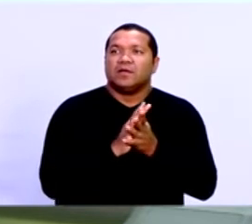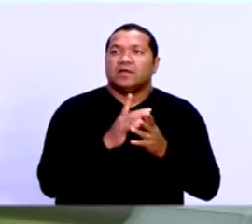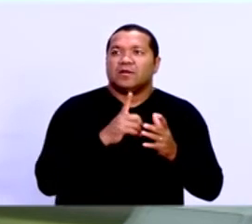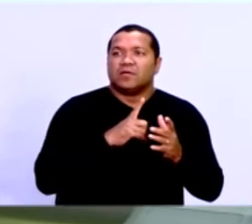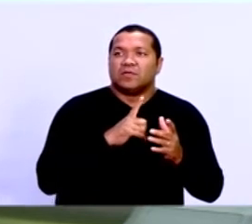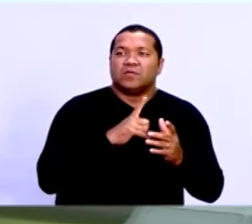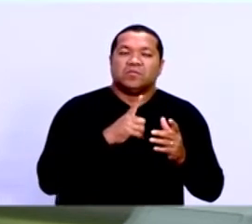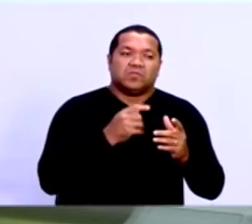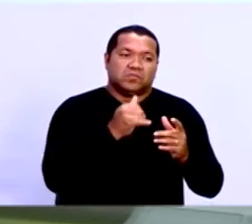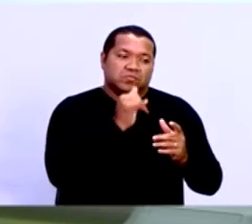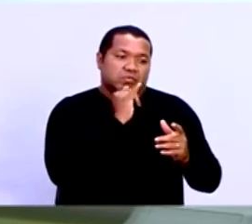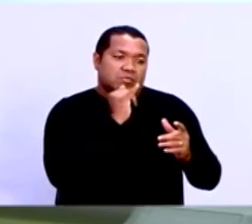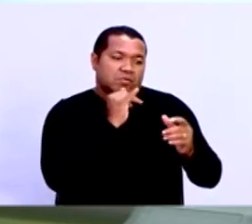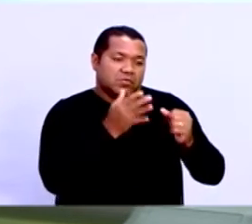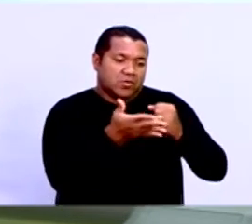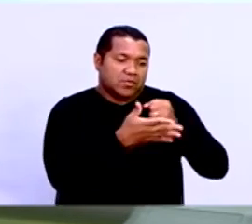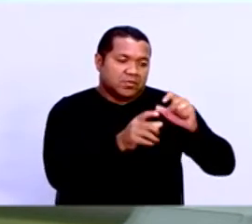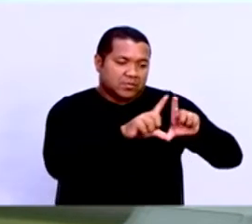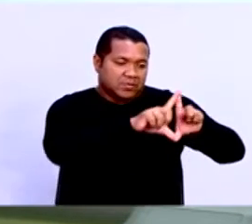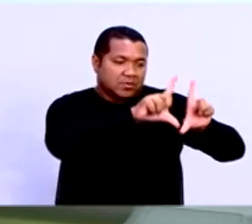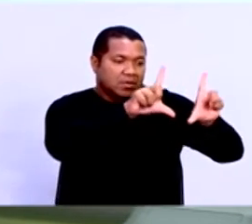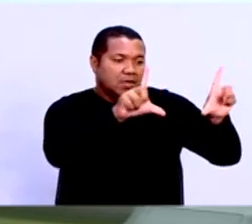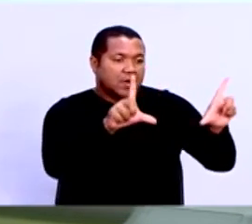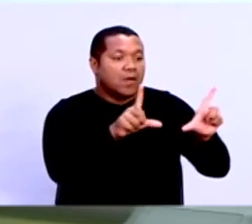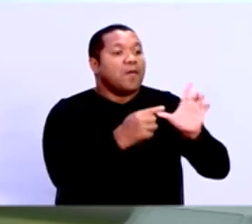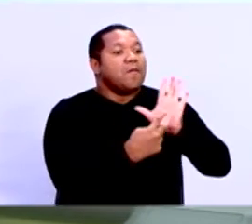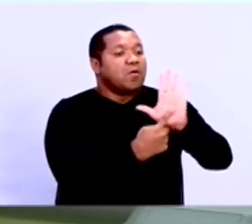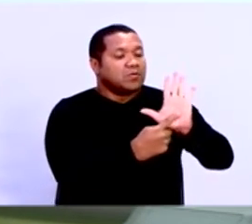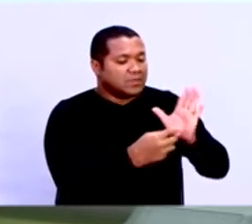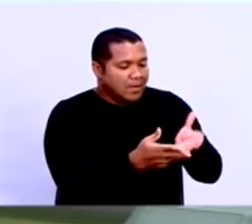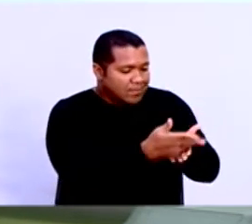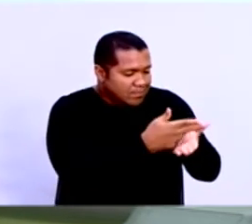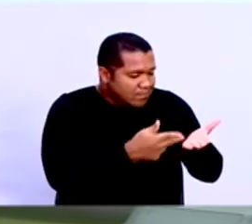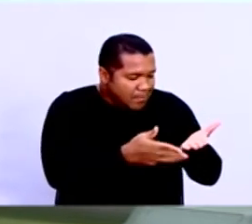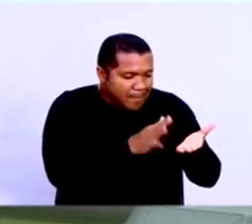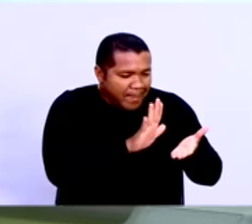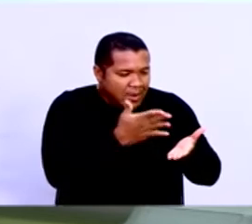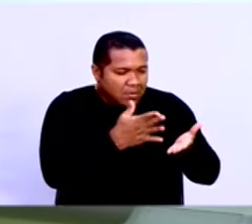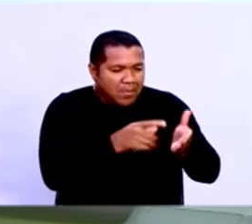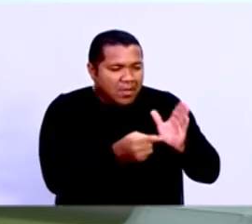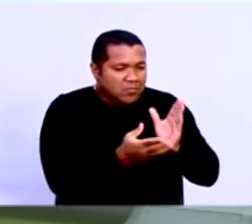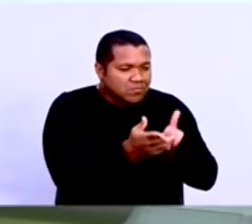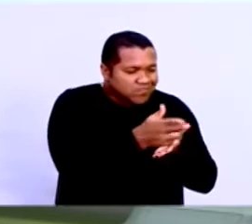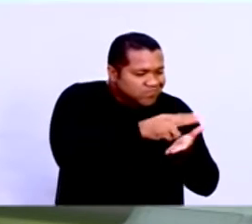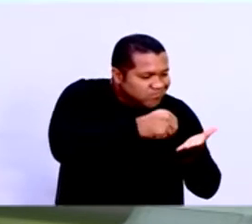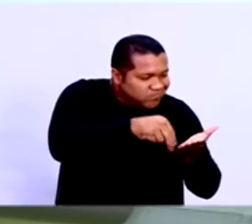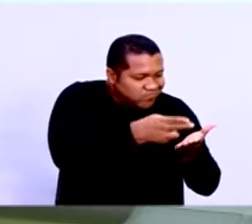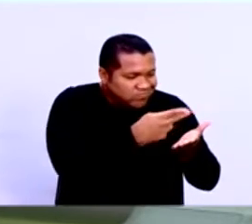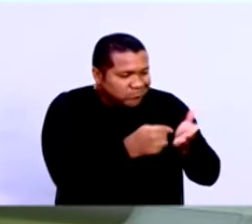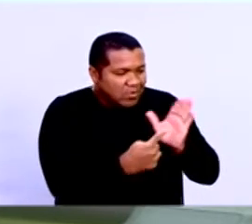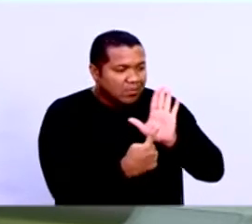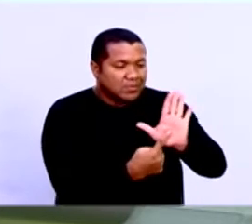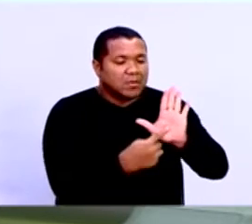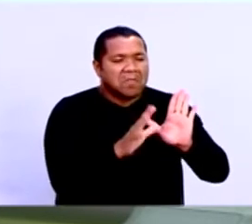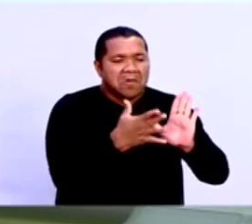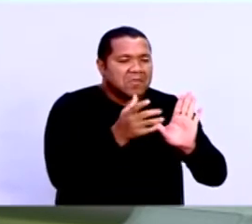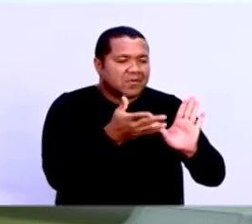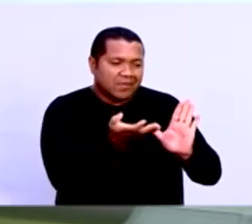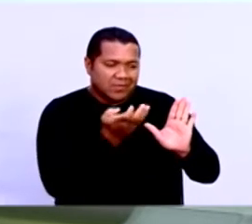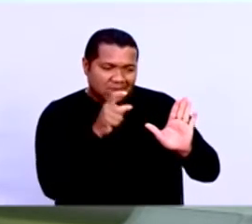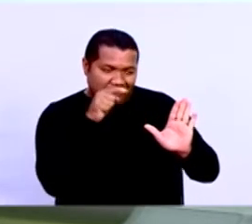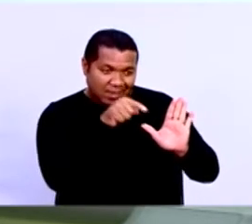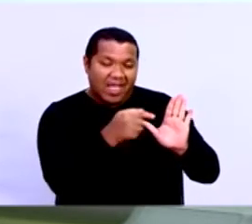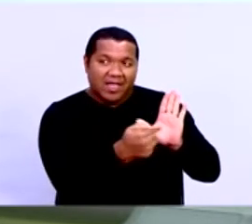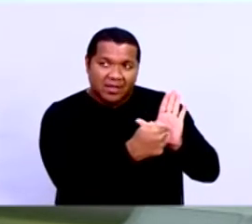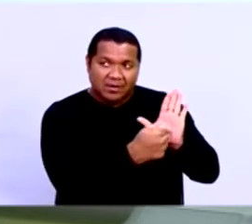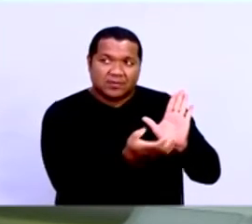de tela vou mostrar para o meu cliente vou desenhar no papel ou eu vou utilizar um aplicativo é de